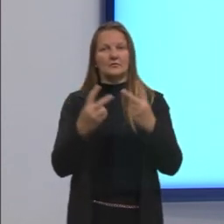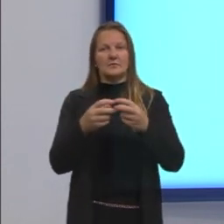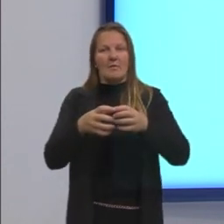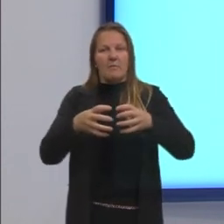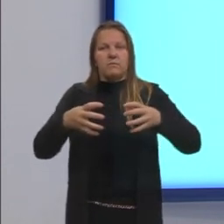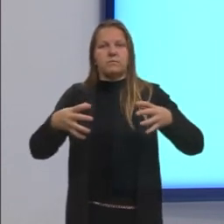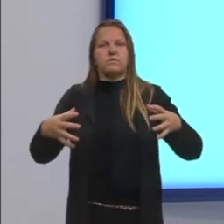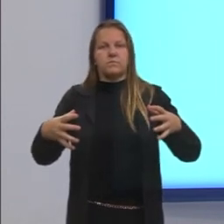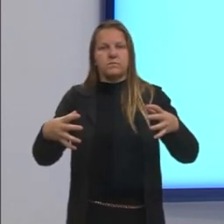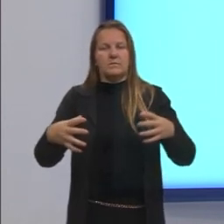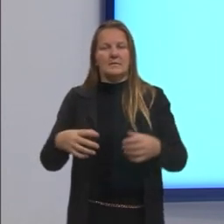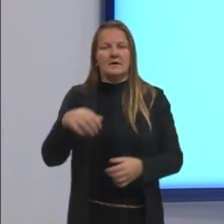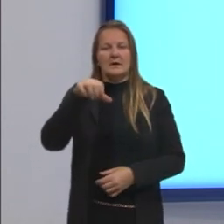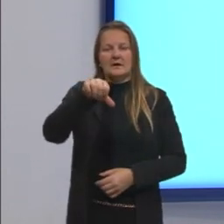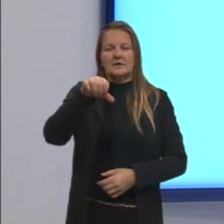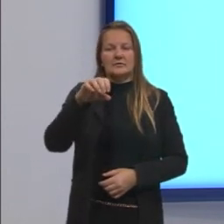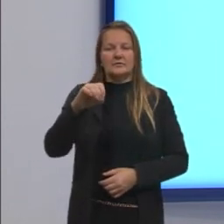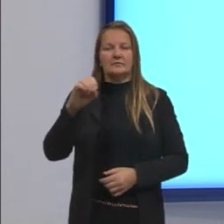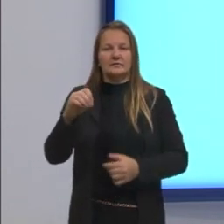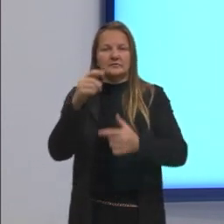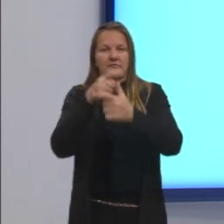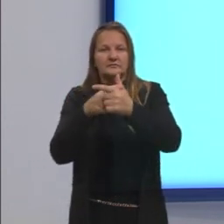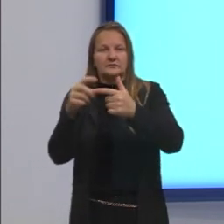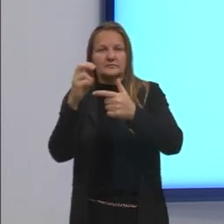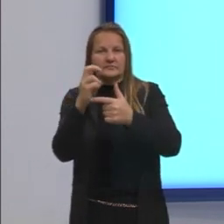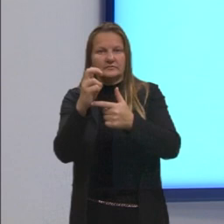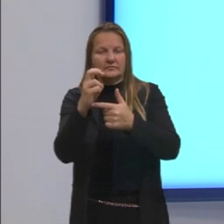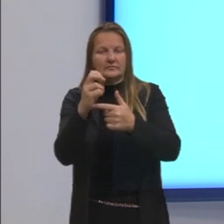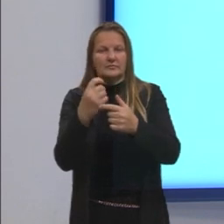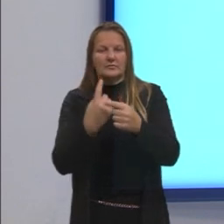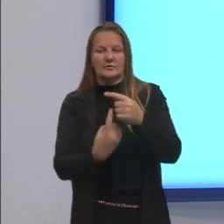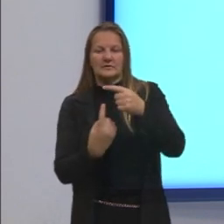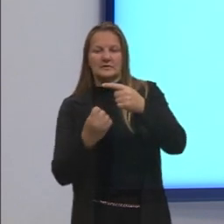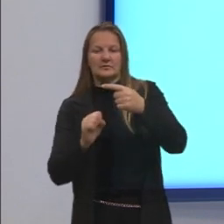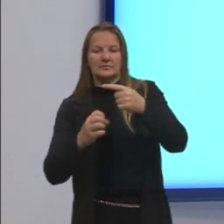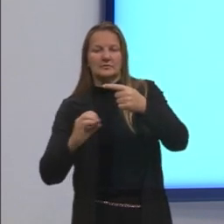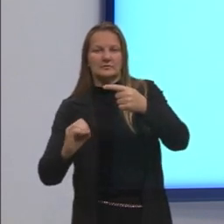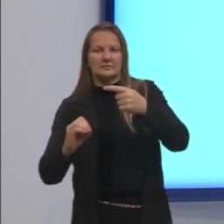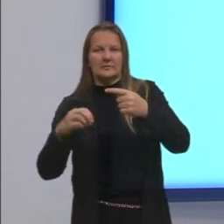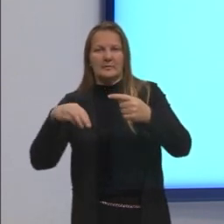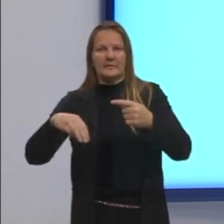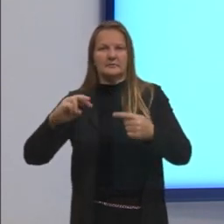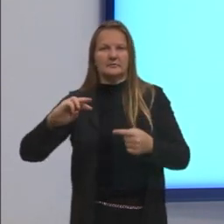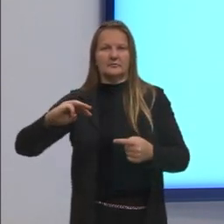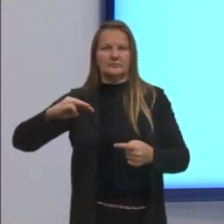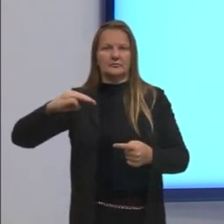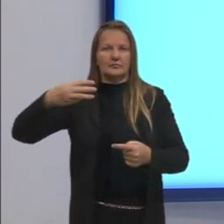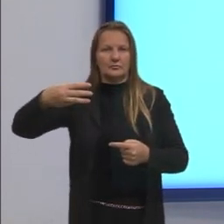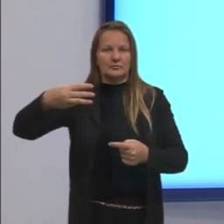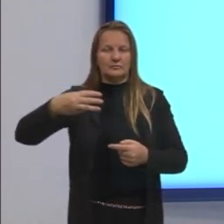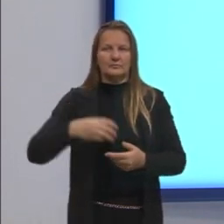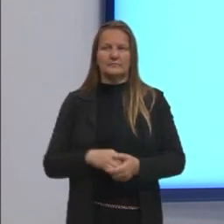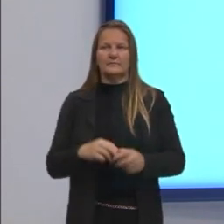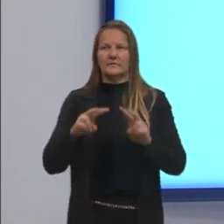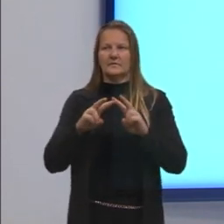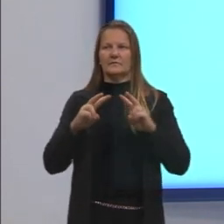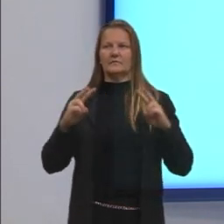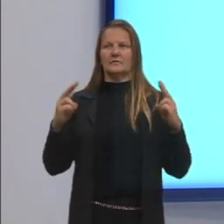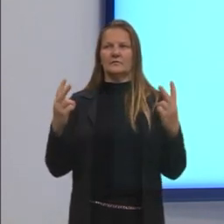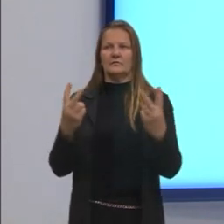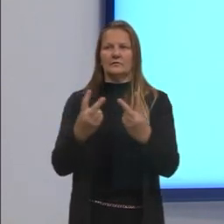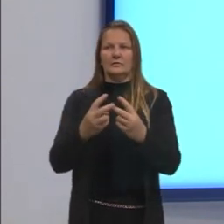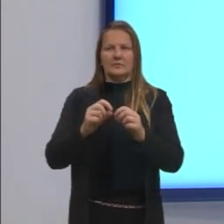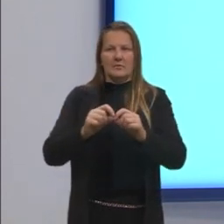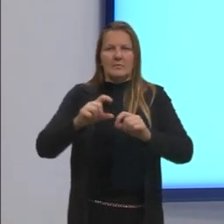900 dividido por 5 chega em 180 metros cúbicos então o volume vai aumentar